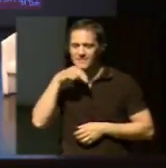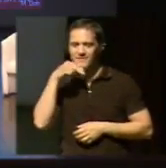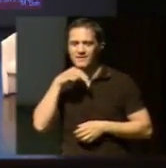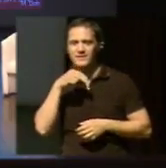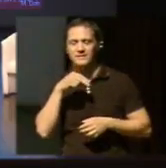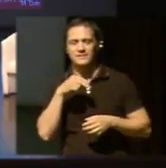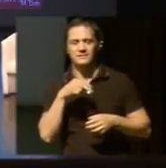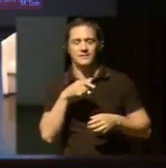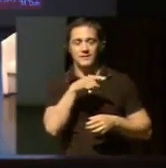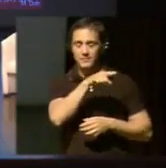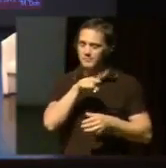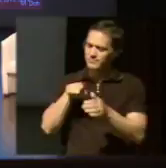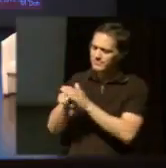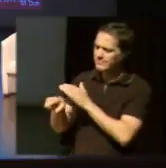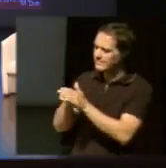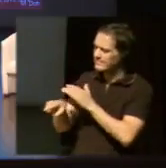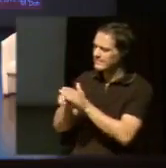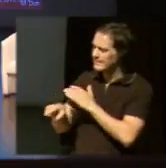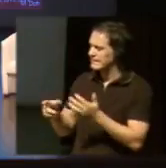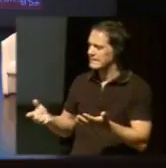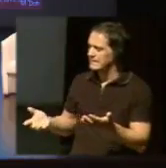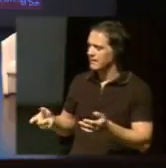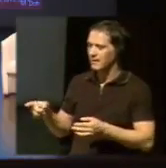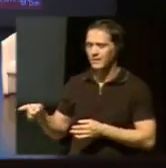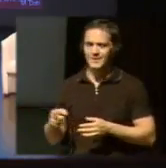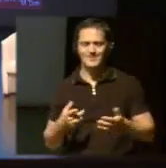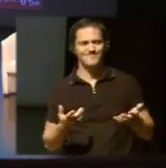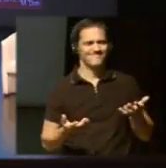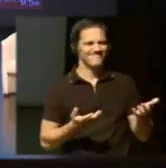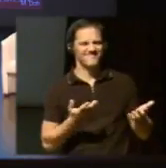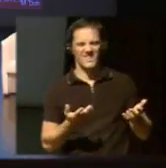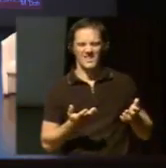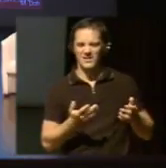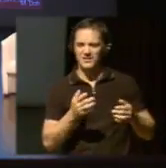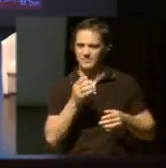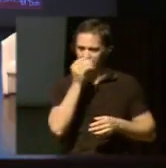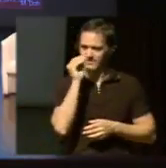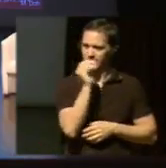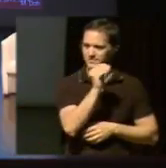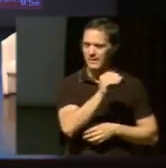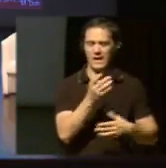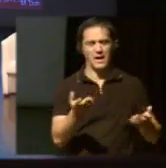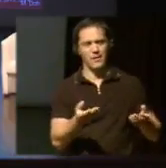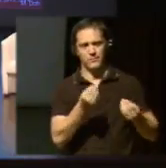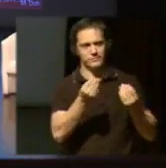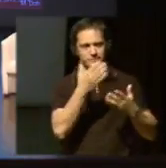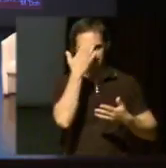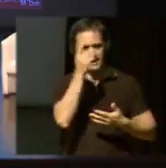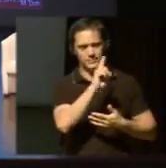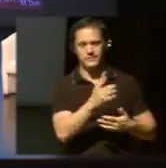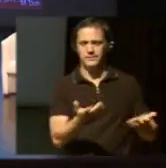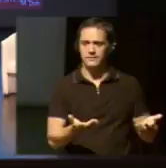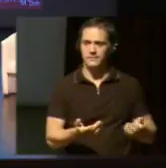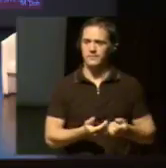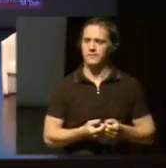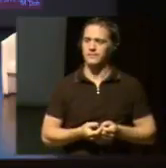que o vovô faz perguntas sobre coisas que todo mundo devia estar sabendo. Ou seja,